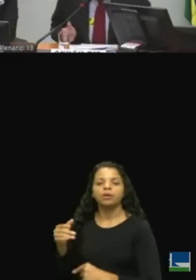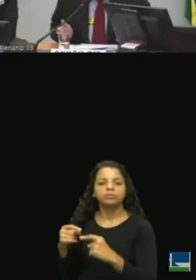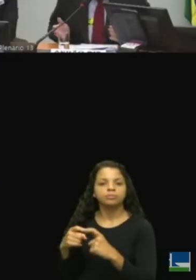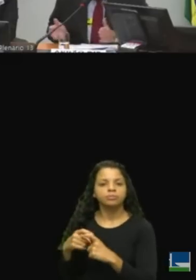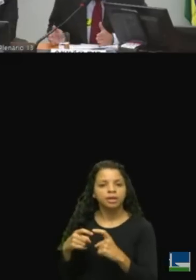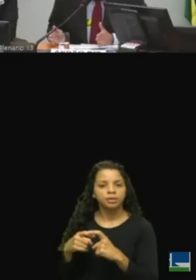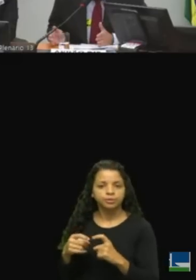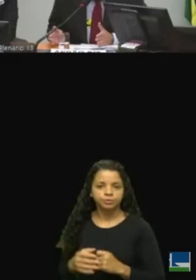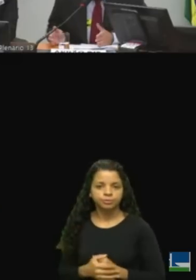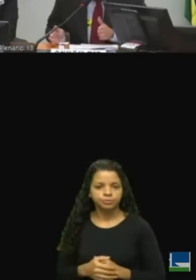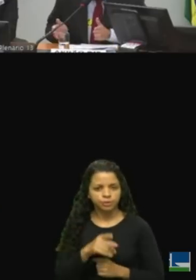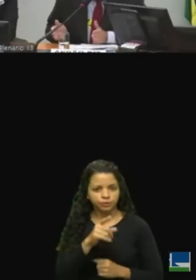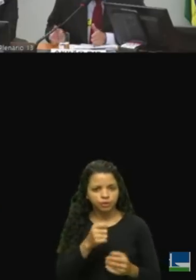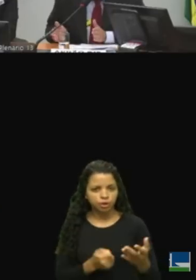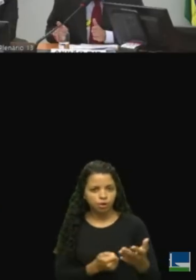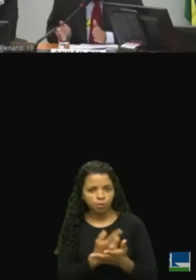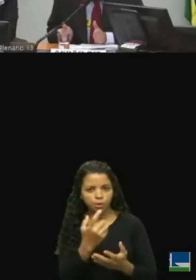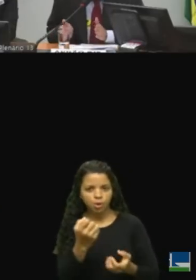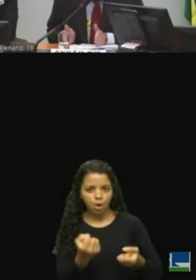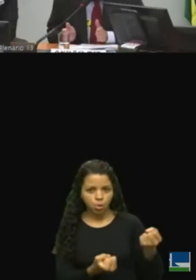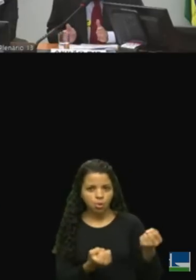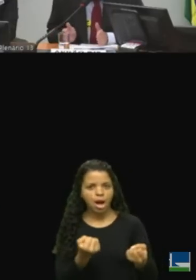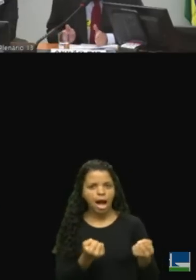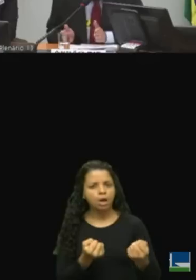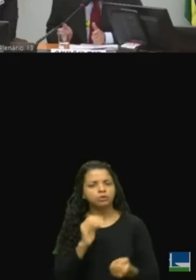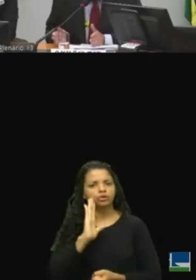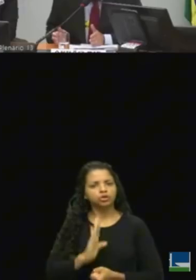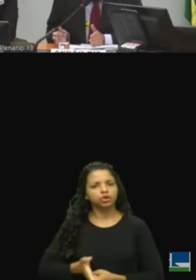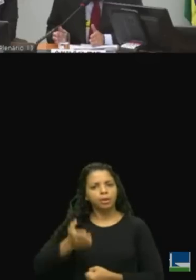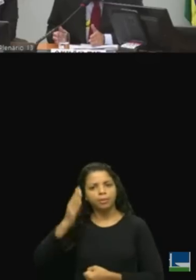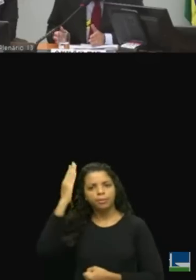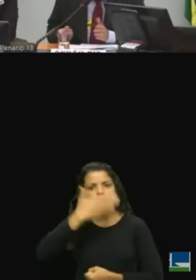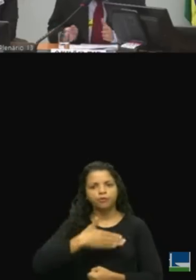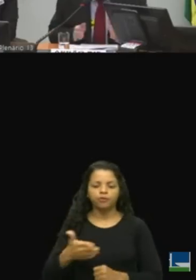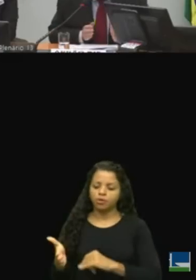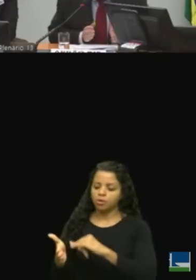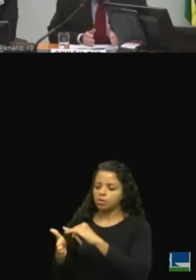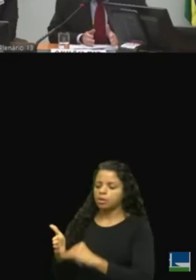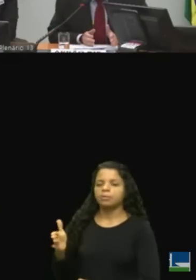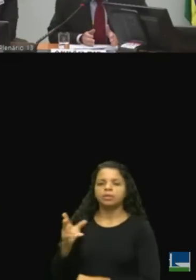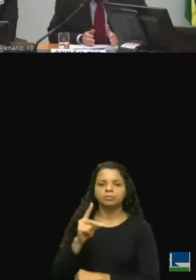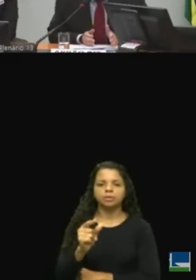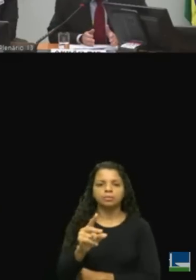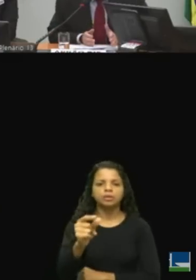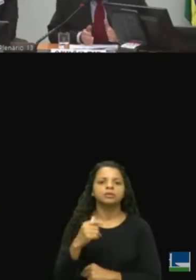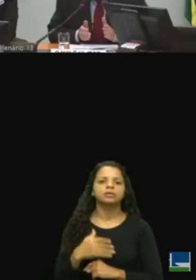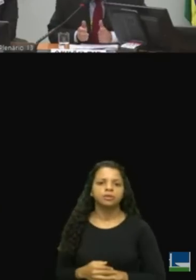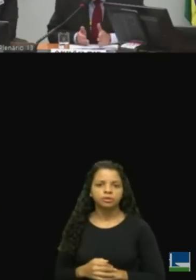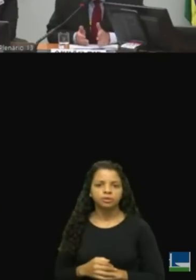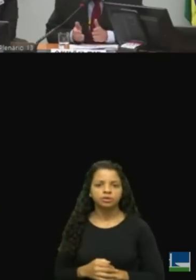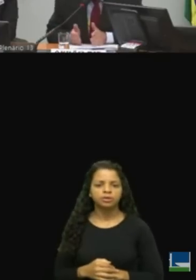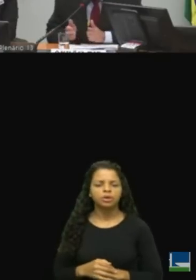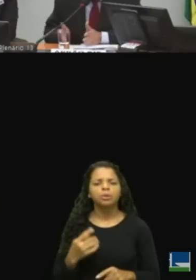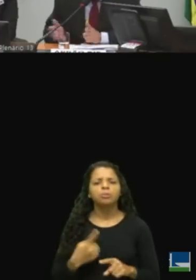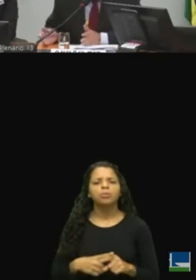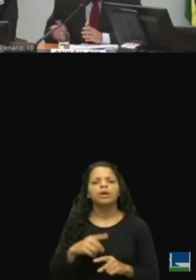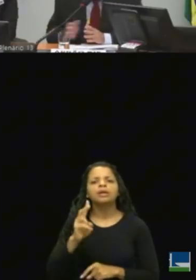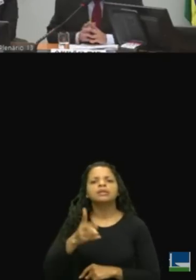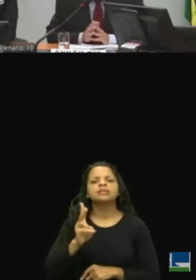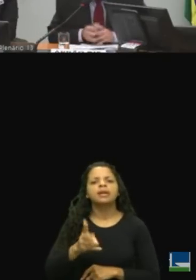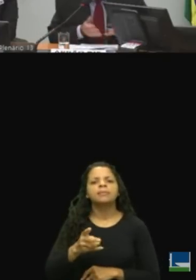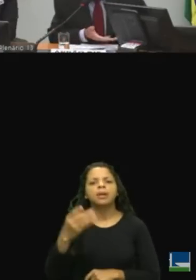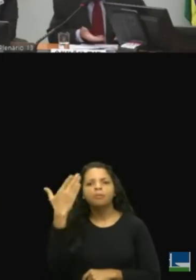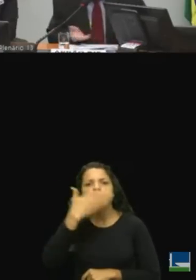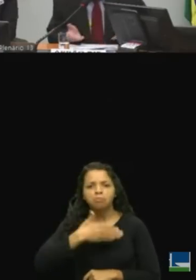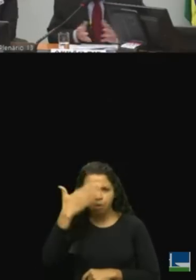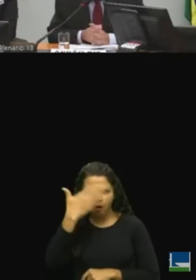você comprou o carro uma vez, você comprovou que você tem uma deficiência permanente, que você é amputado. Por que você precisa toda vez provar isso?